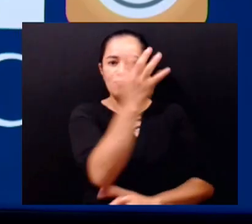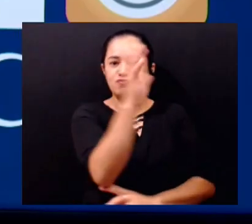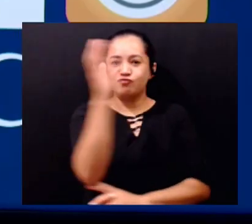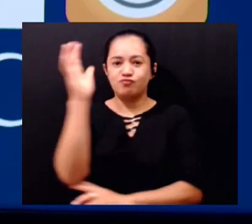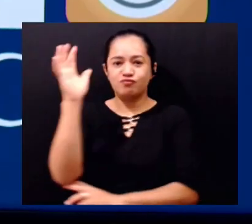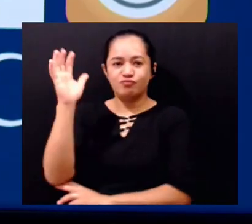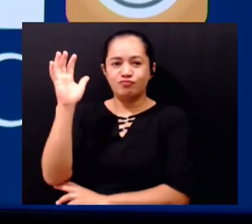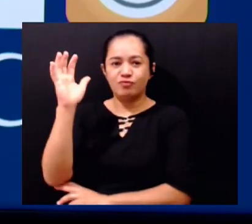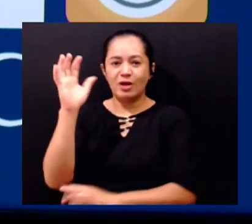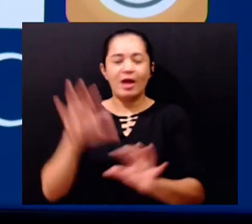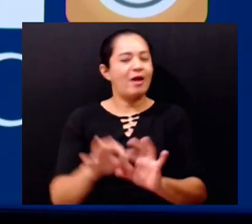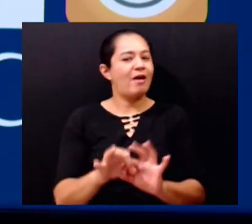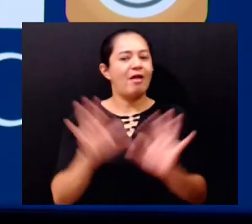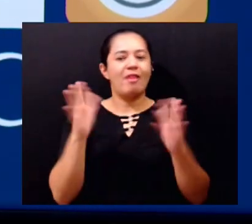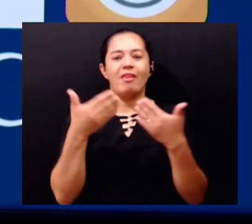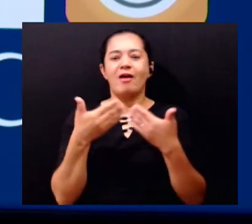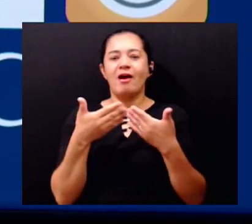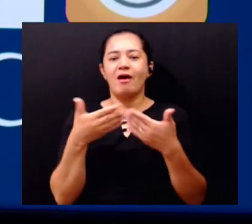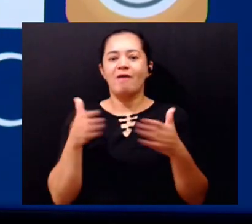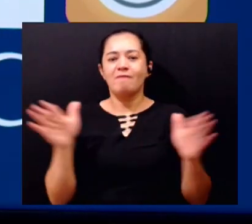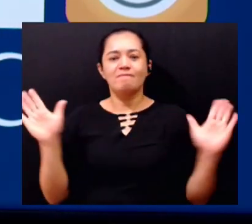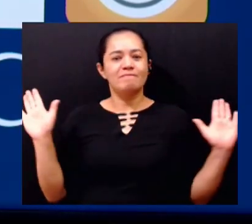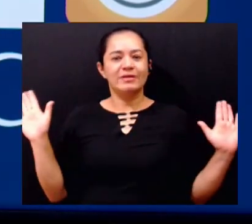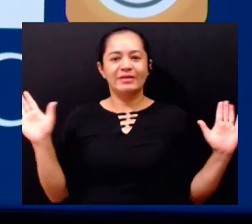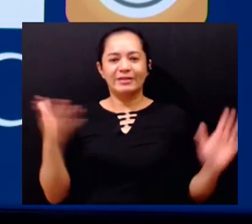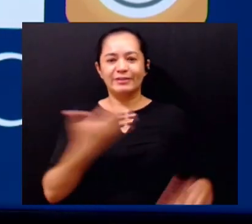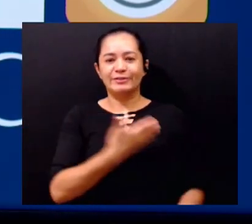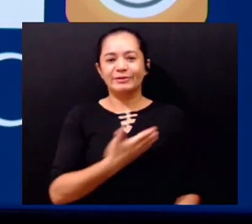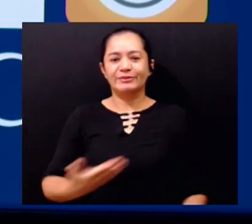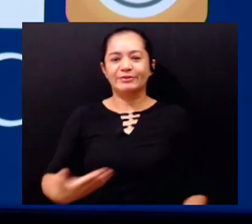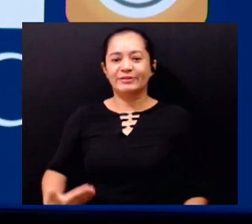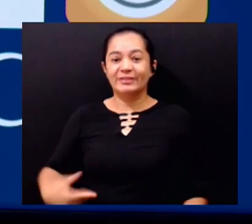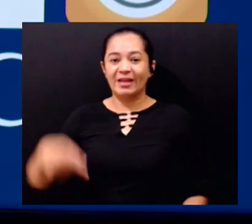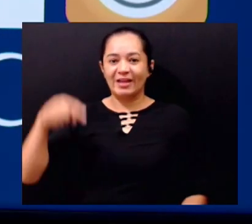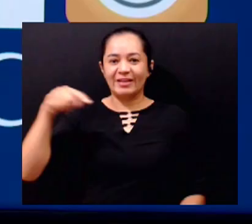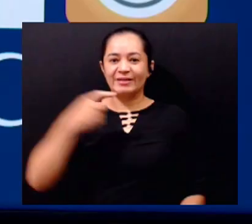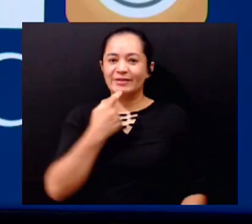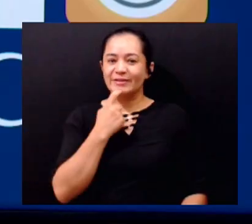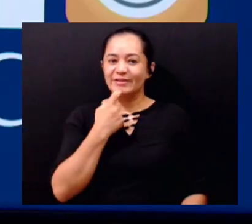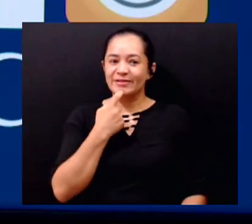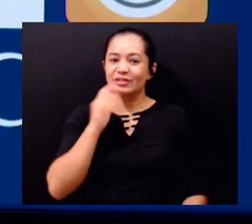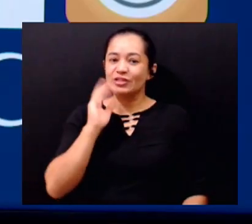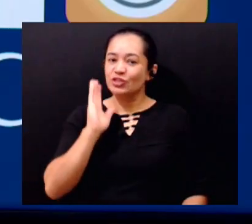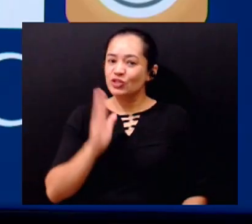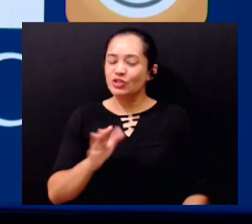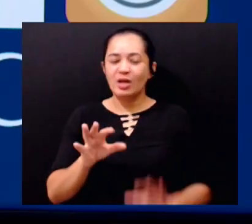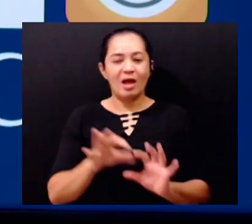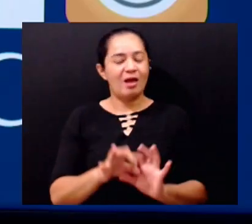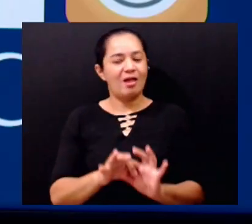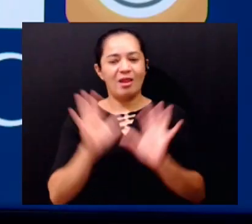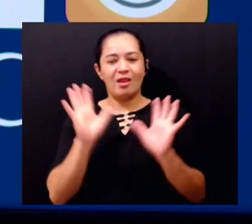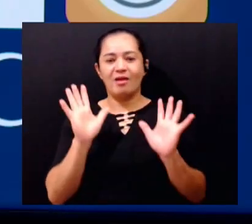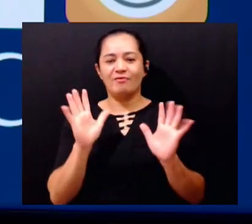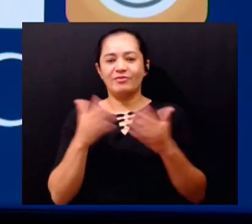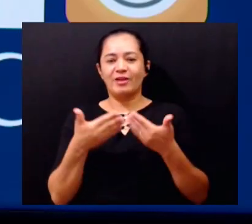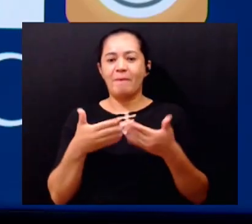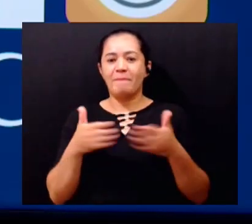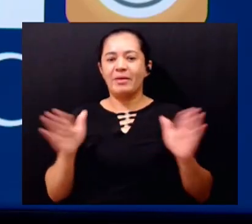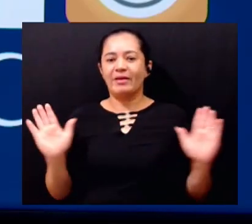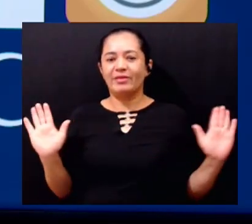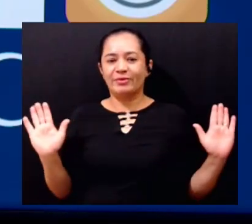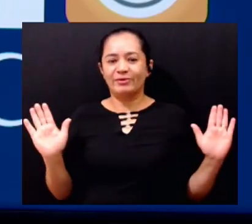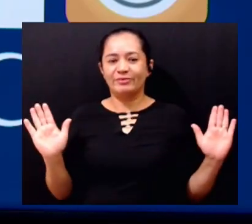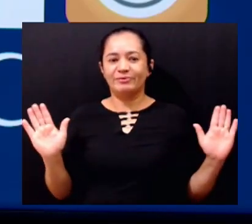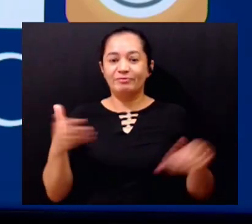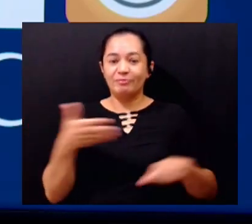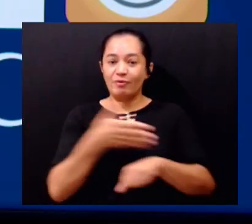parques e bosques públicos da cidade de Campinas estão liberados, né? Já que o acúmulo de chuvas ficou